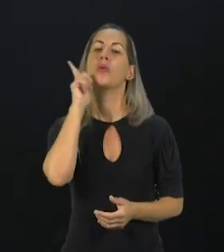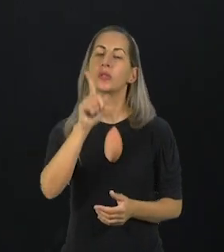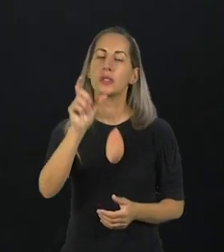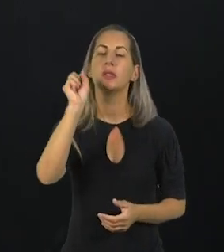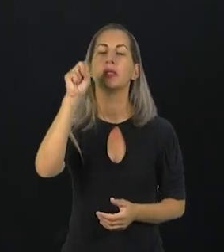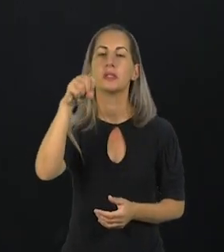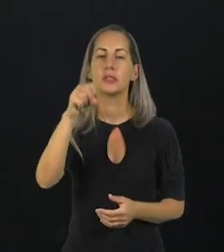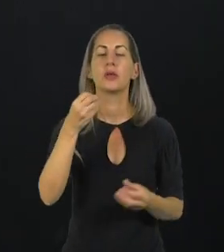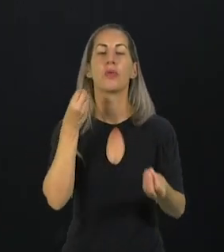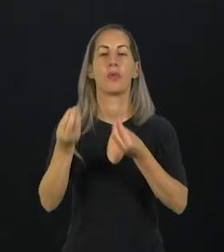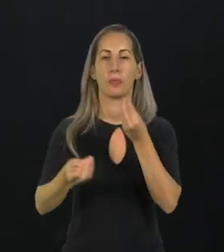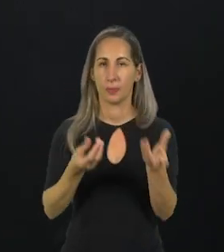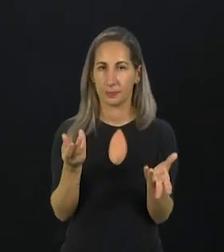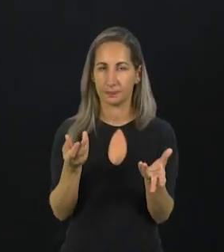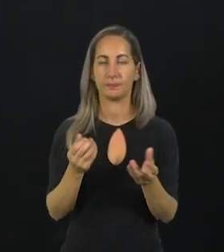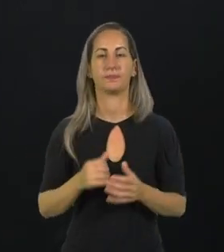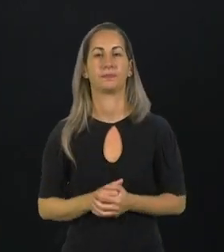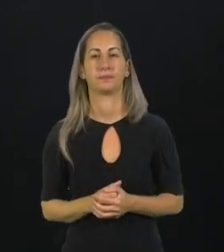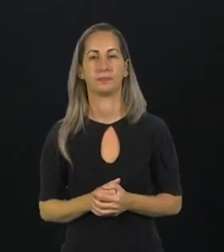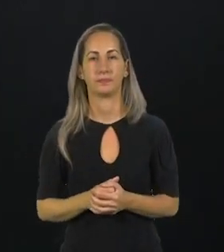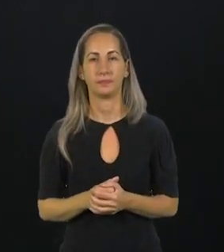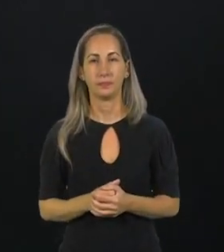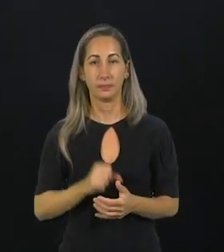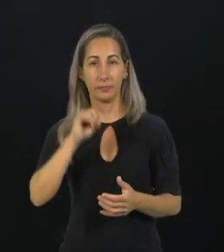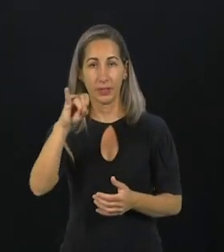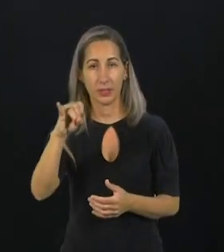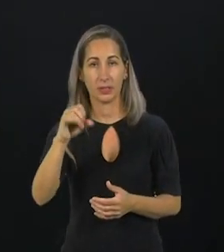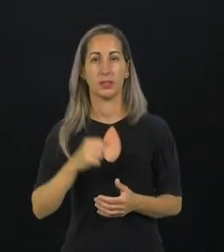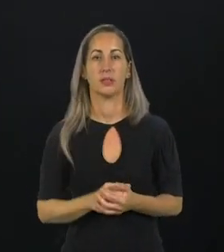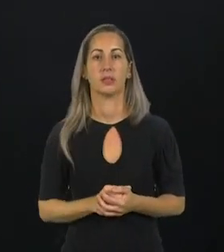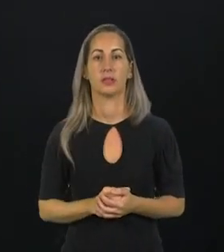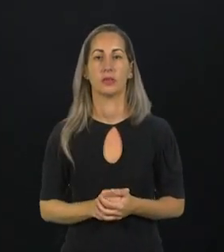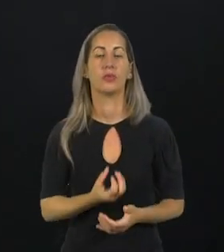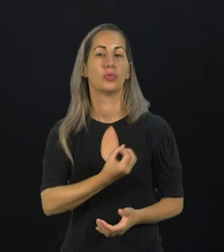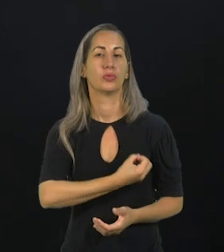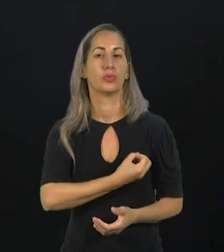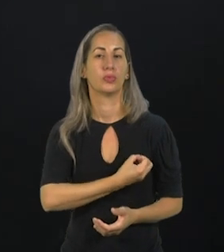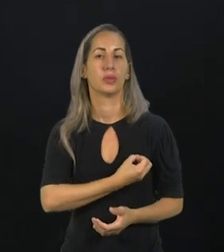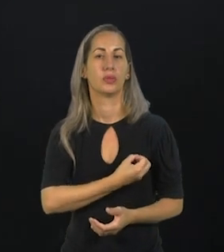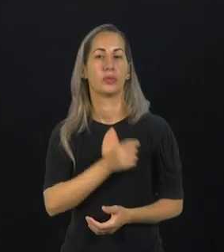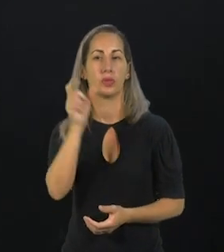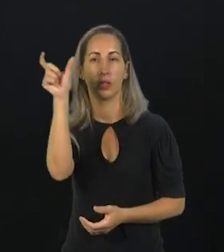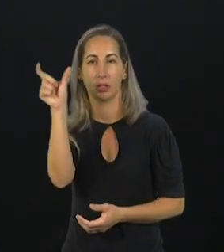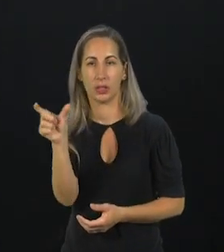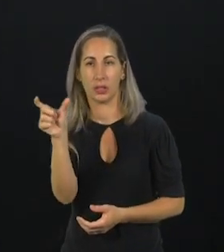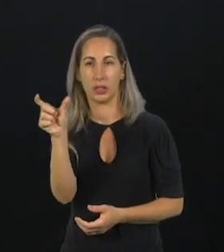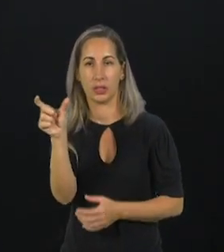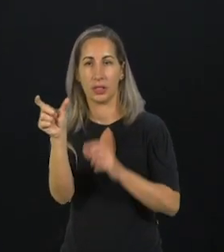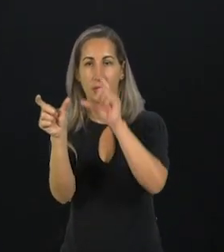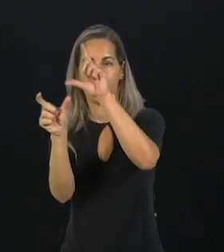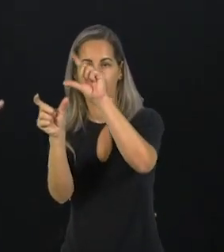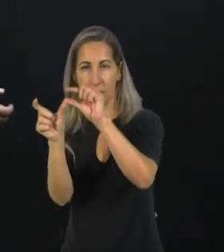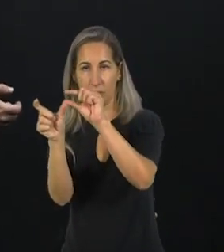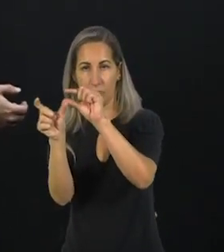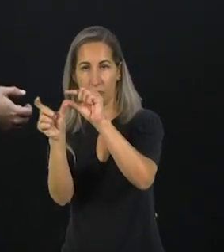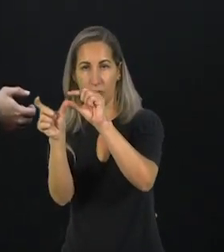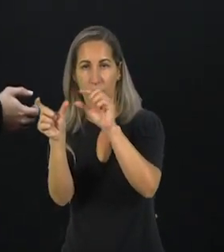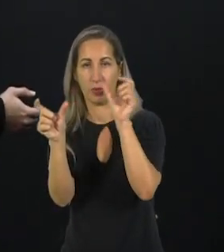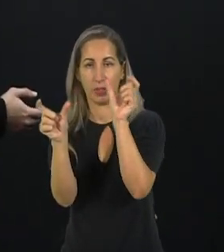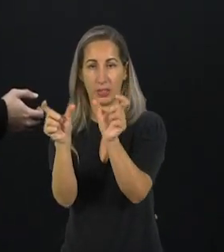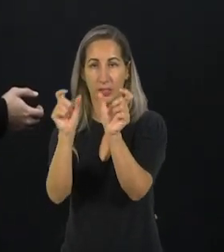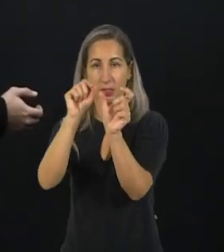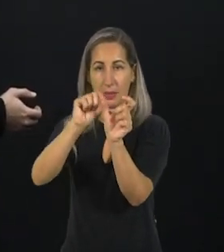resolvê-la. De que maneira? Bem, se esse número que está no dividendo é menor que o divisor,